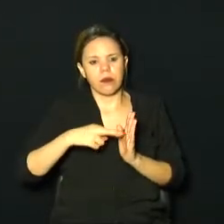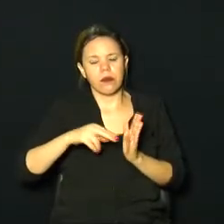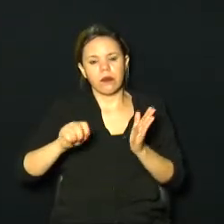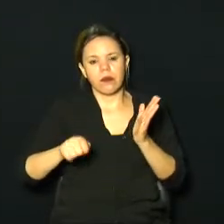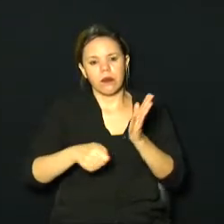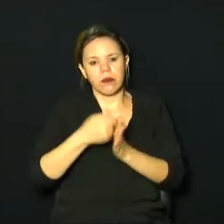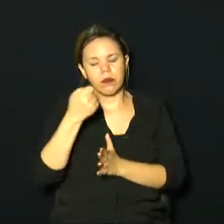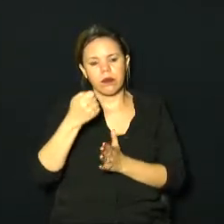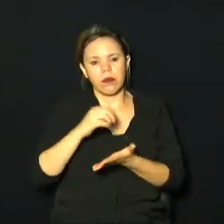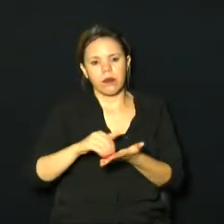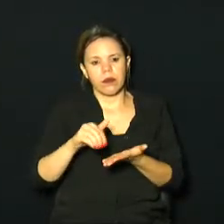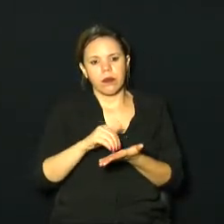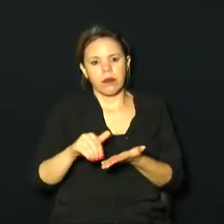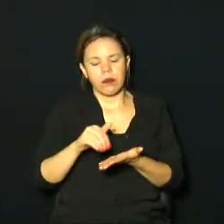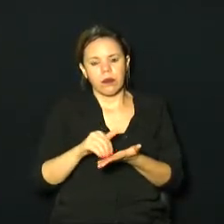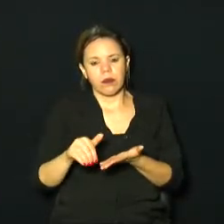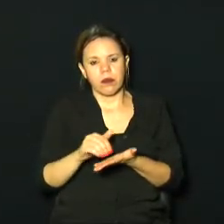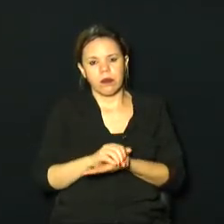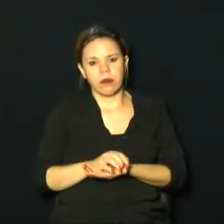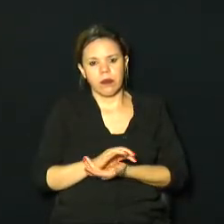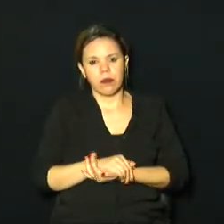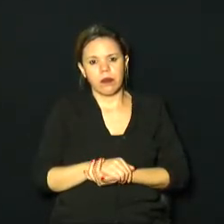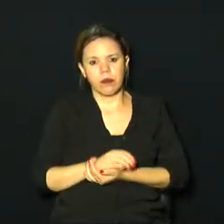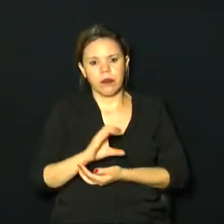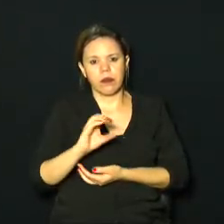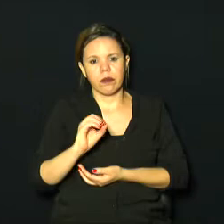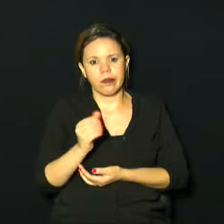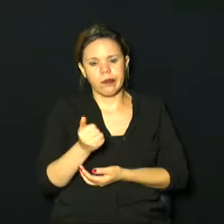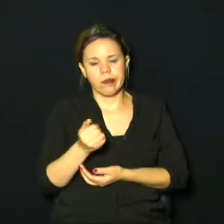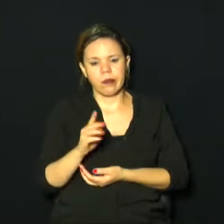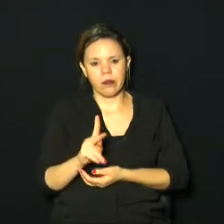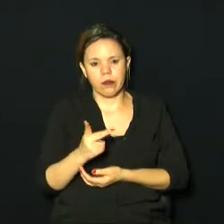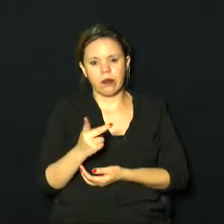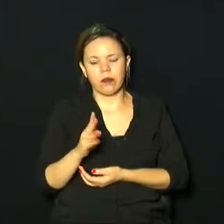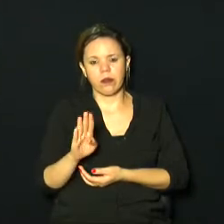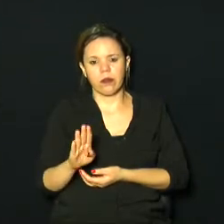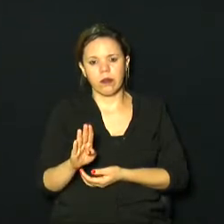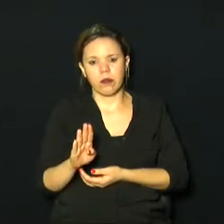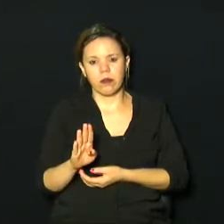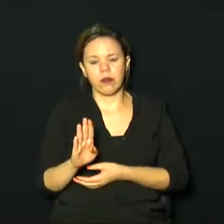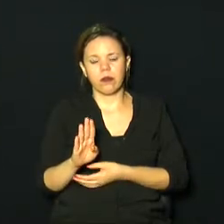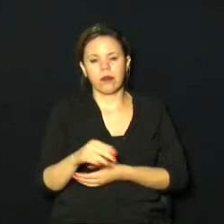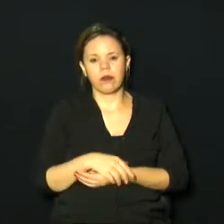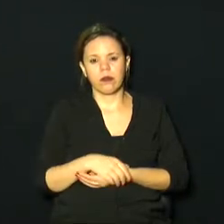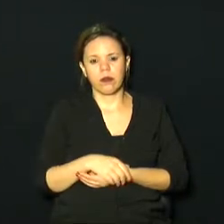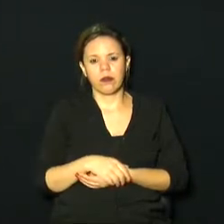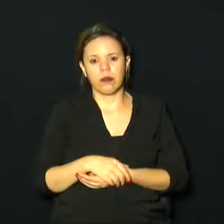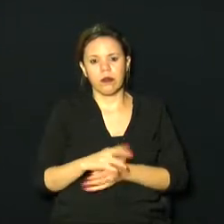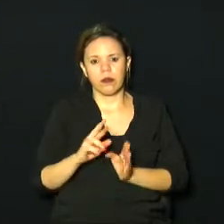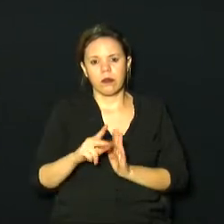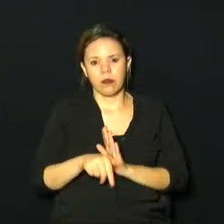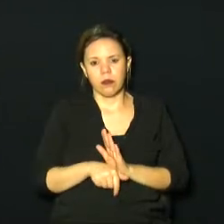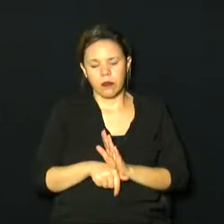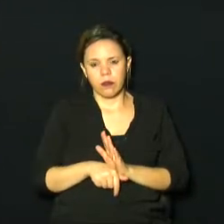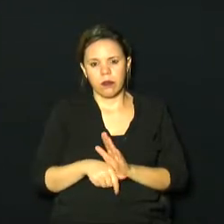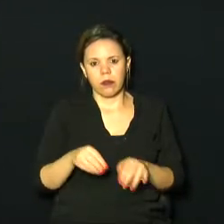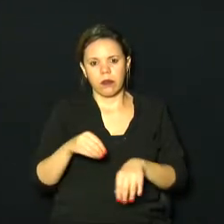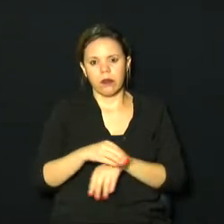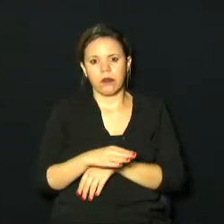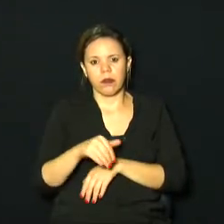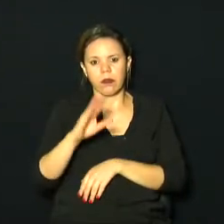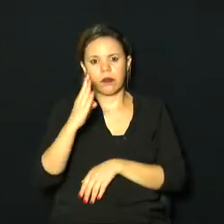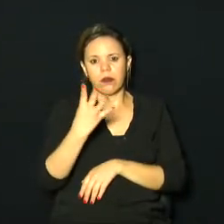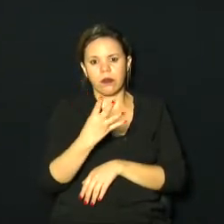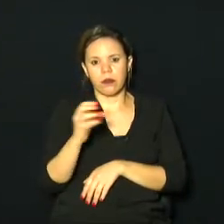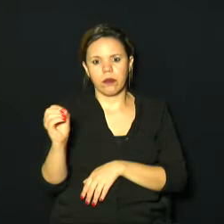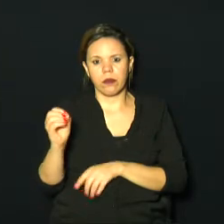própria Secretaria, né, pela própria Coab, está nos autos também do processo, uma relação que indica mais de 40 reuniões